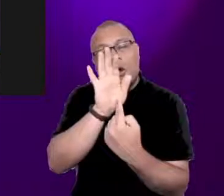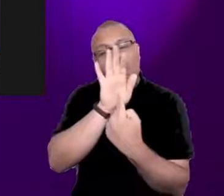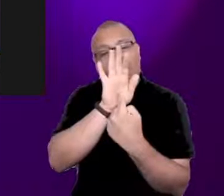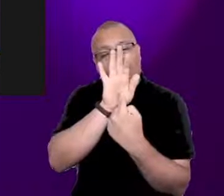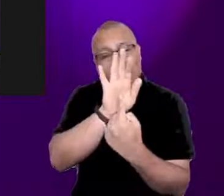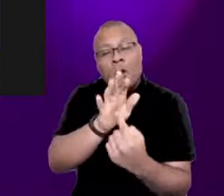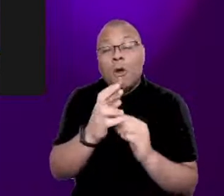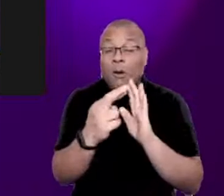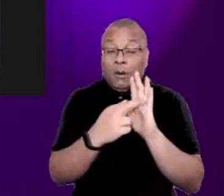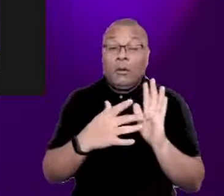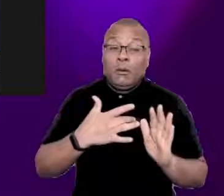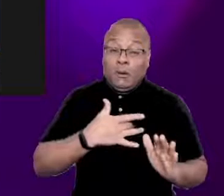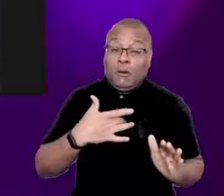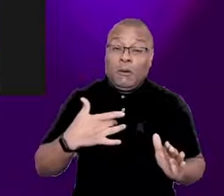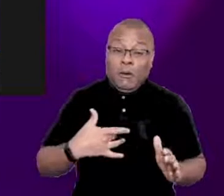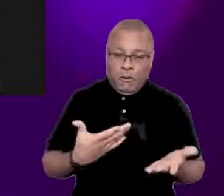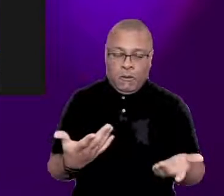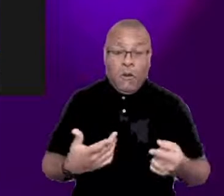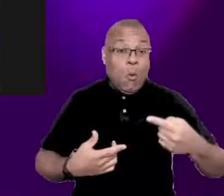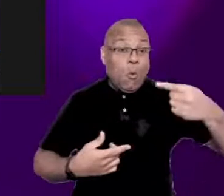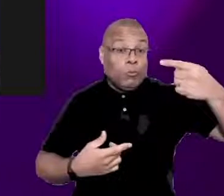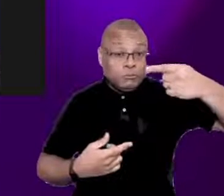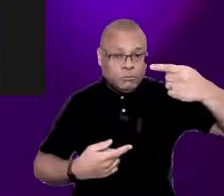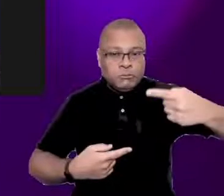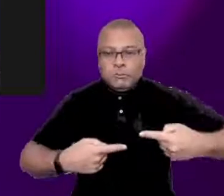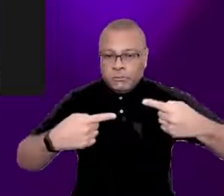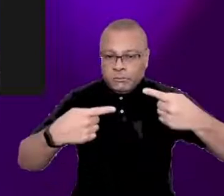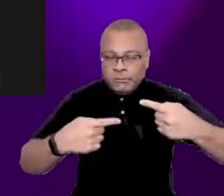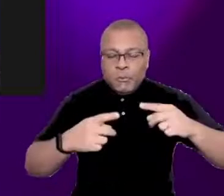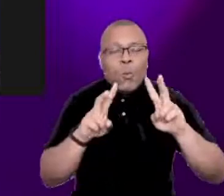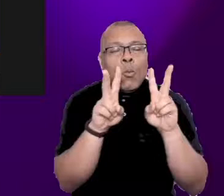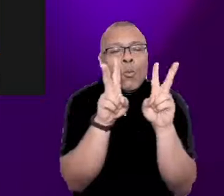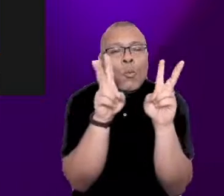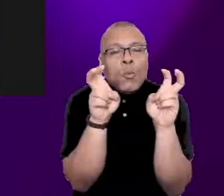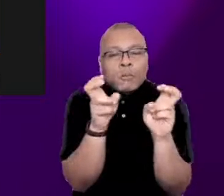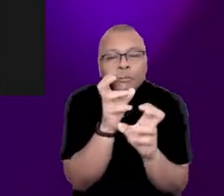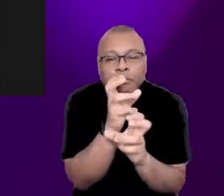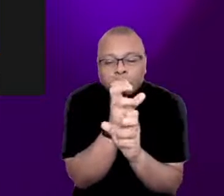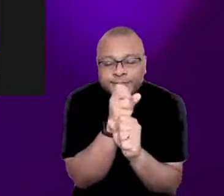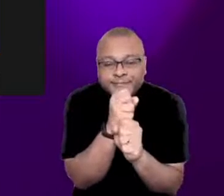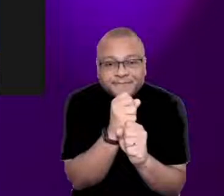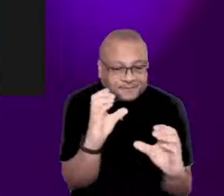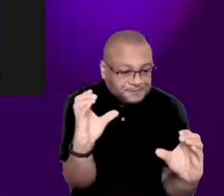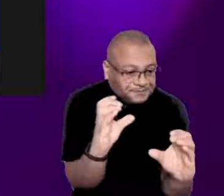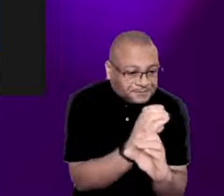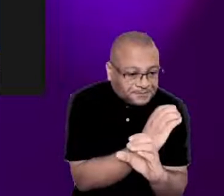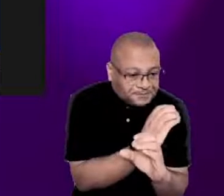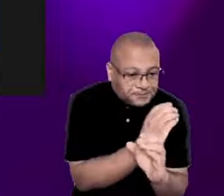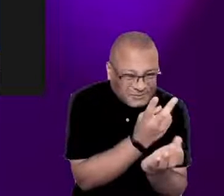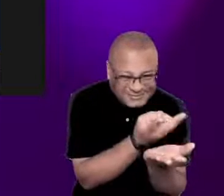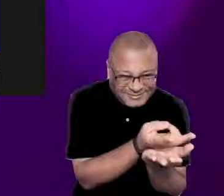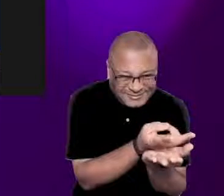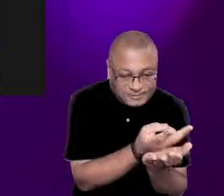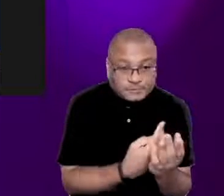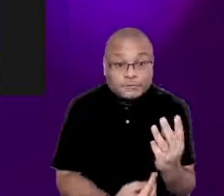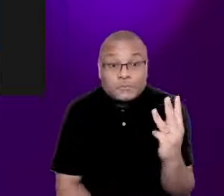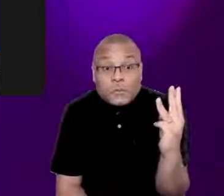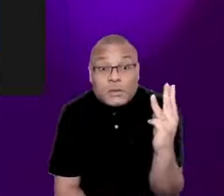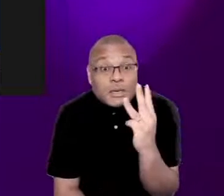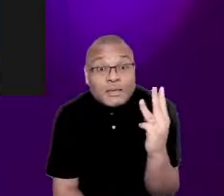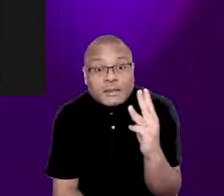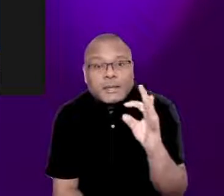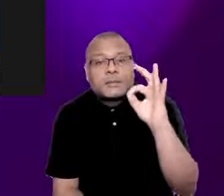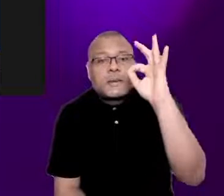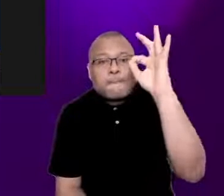resultados em saúde. Então, vamos falar do primeiro. Em relação à mensuração de desfechos, vejam que